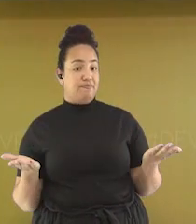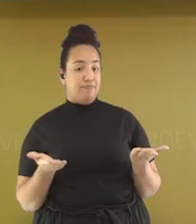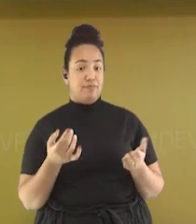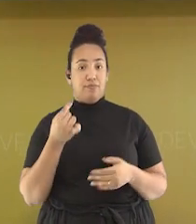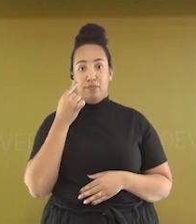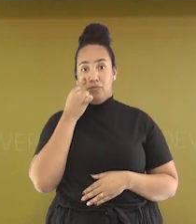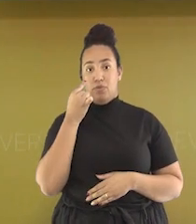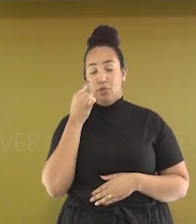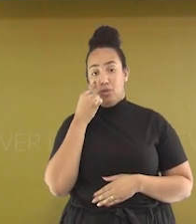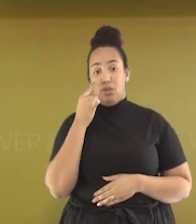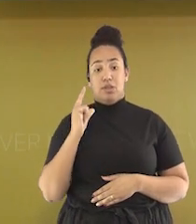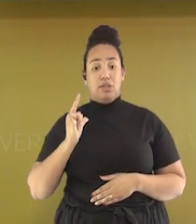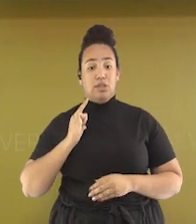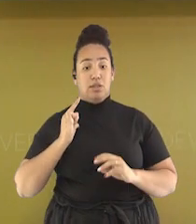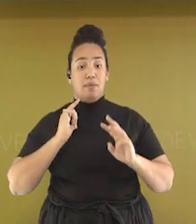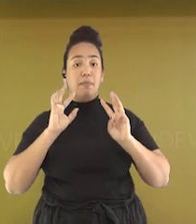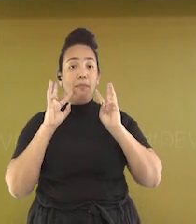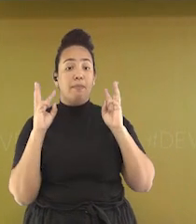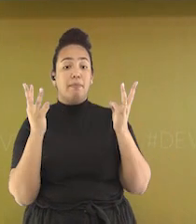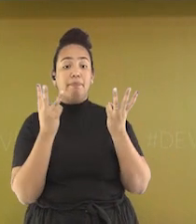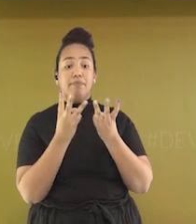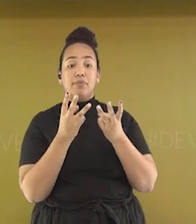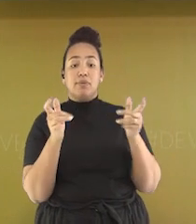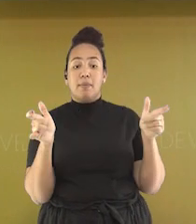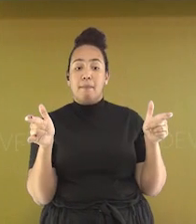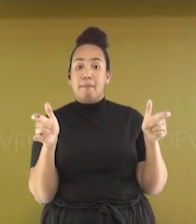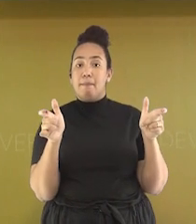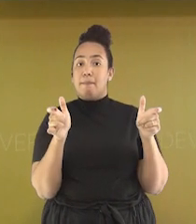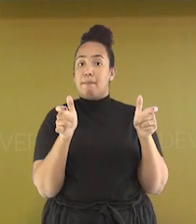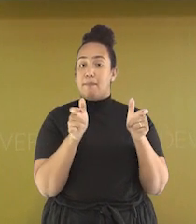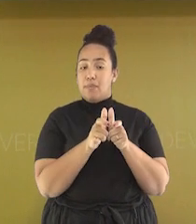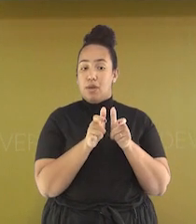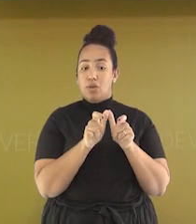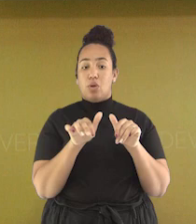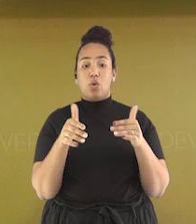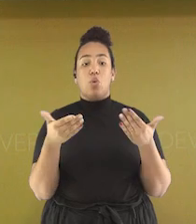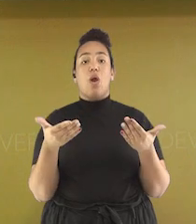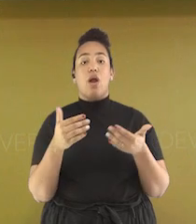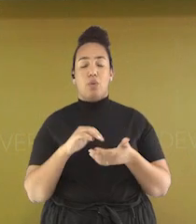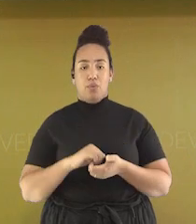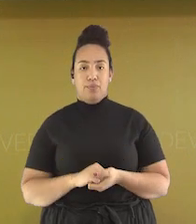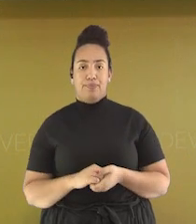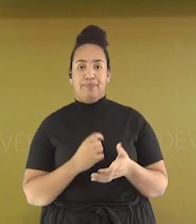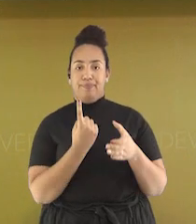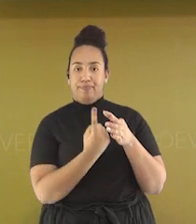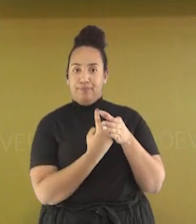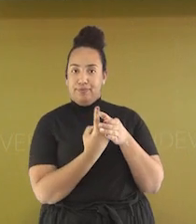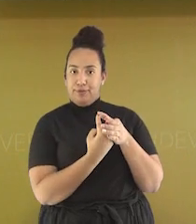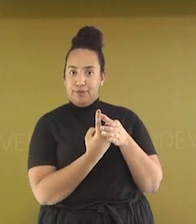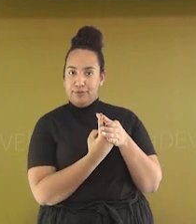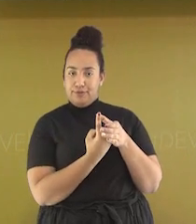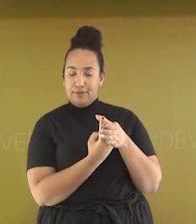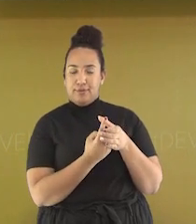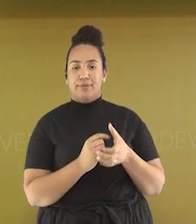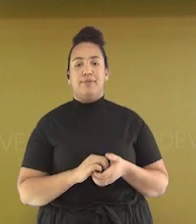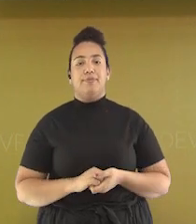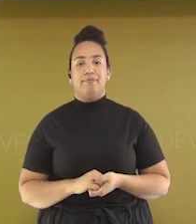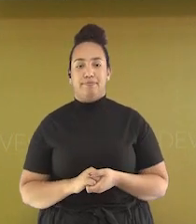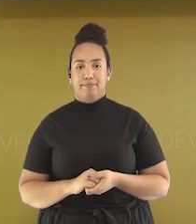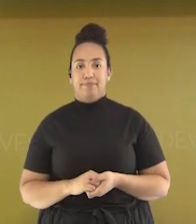Então, fica assim, o eletrodoméstico que possui a menor massa dessa tabela é